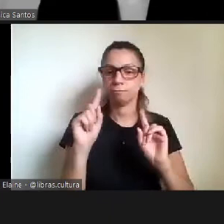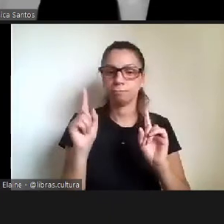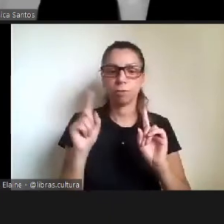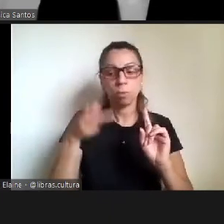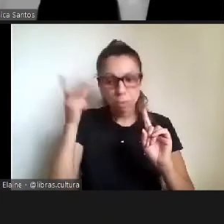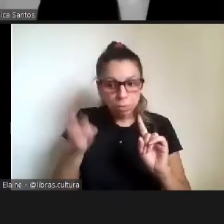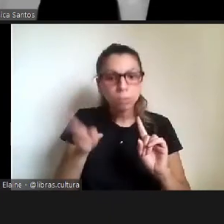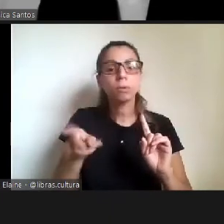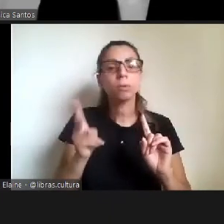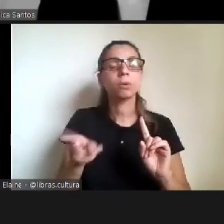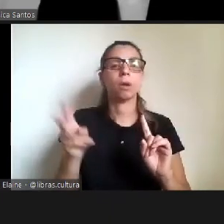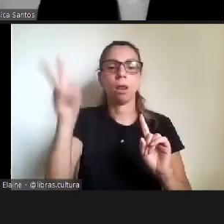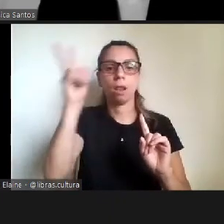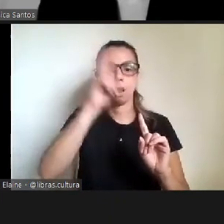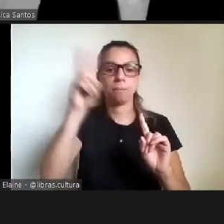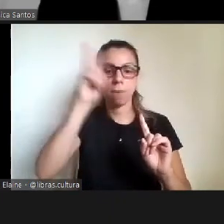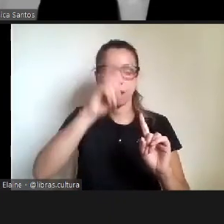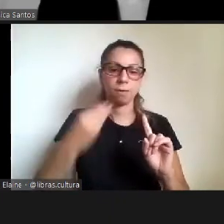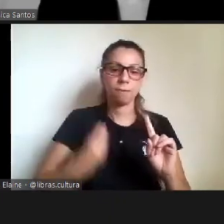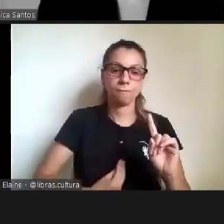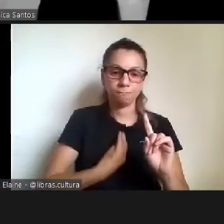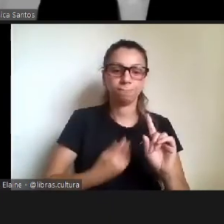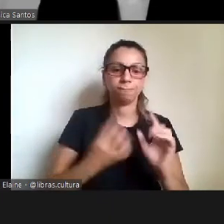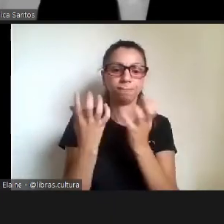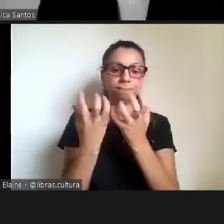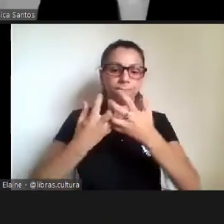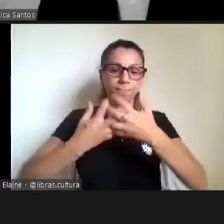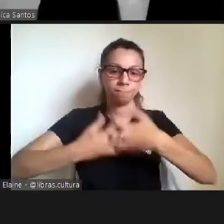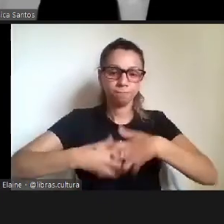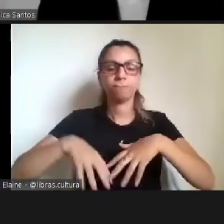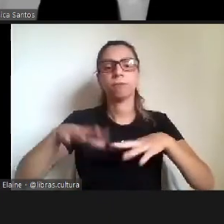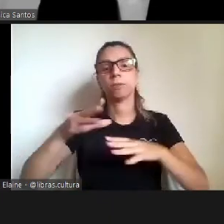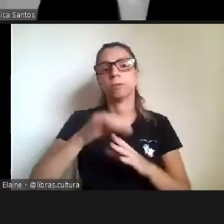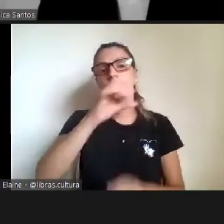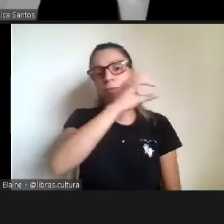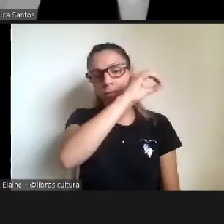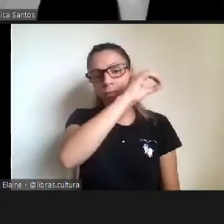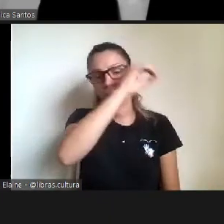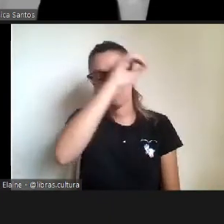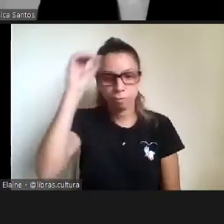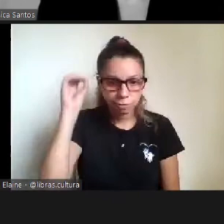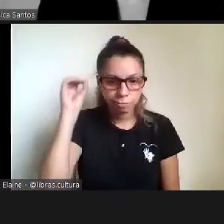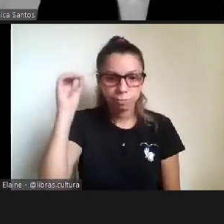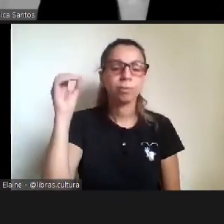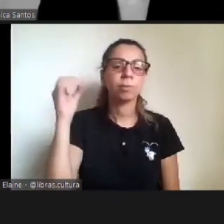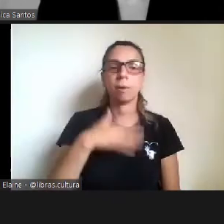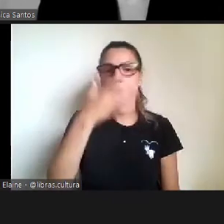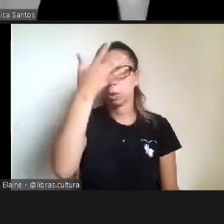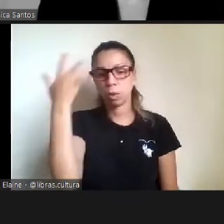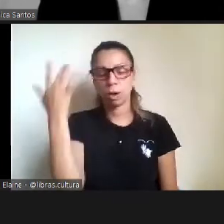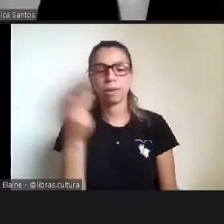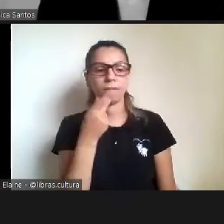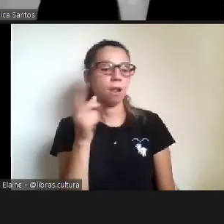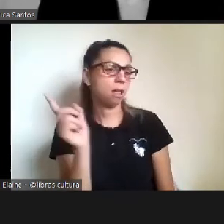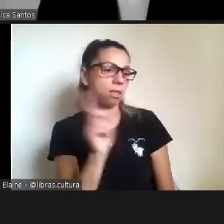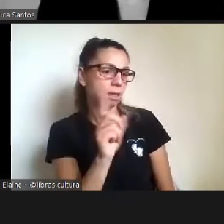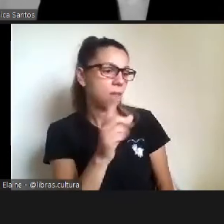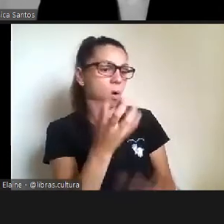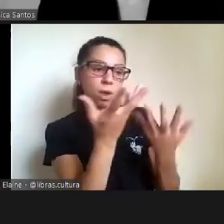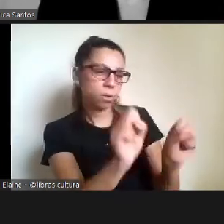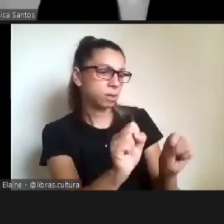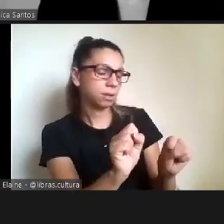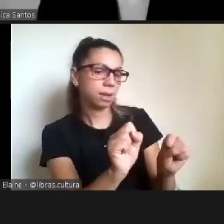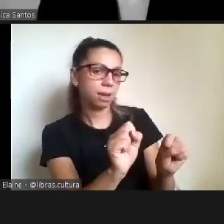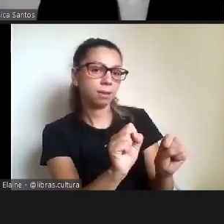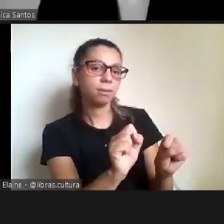porcarias que nós tivemos que viver em função de ignorância, de negacionismo. Não esquecer